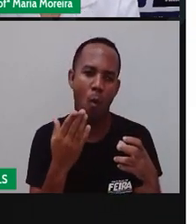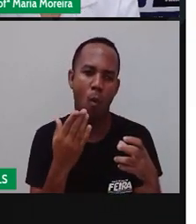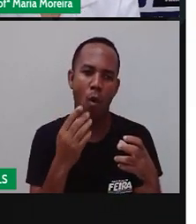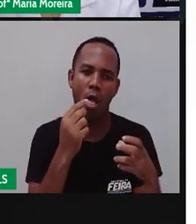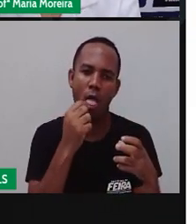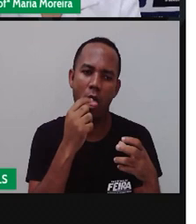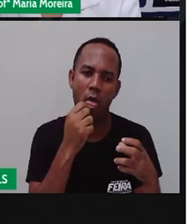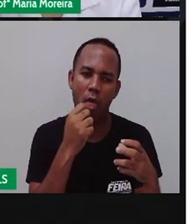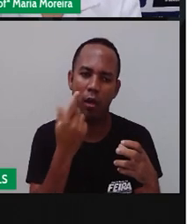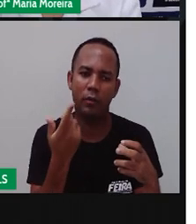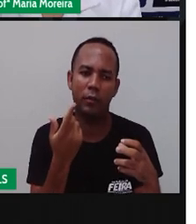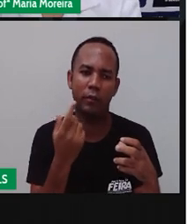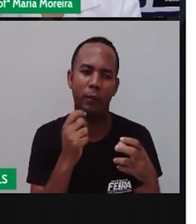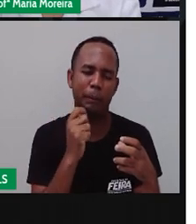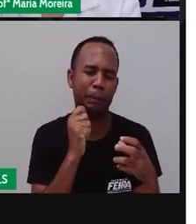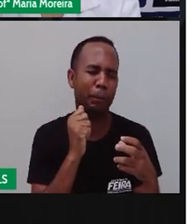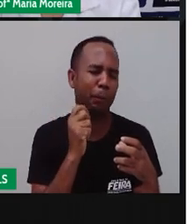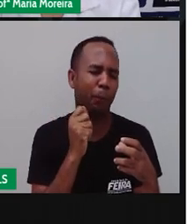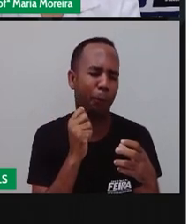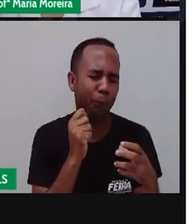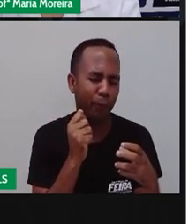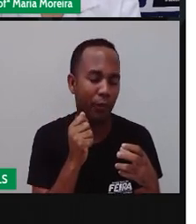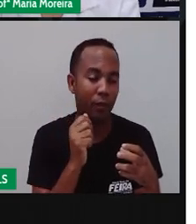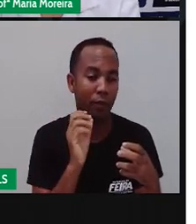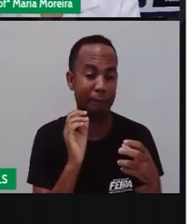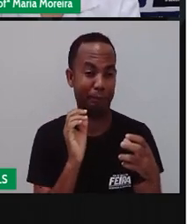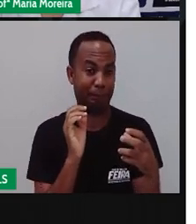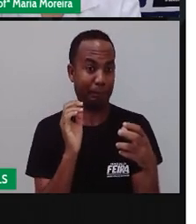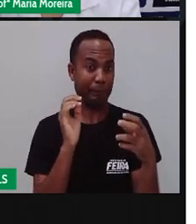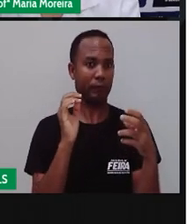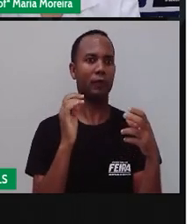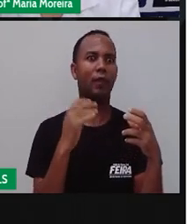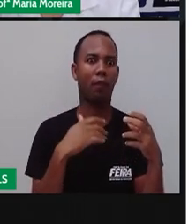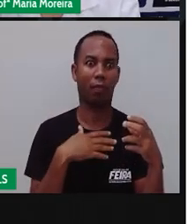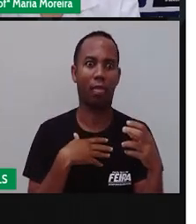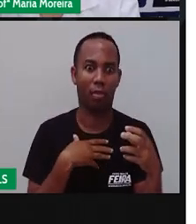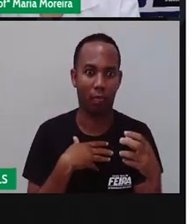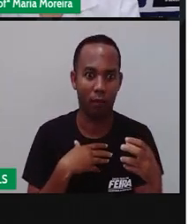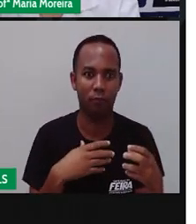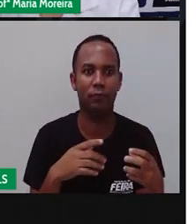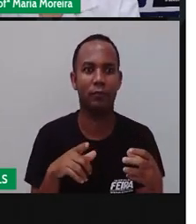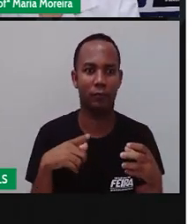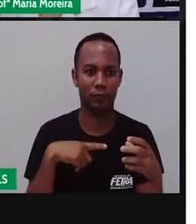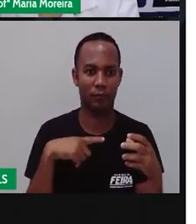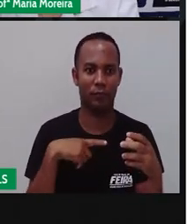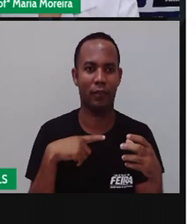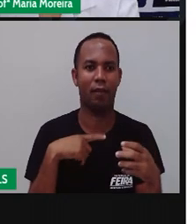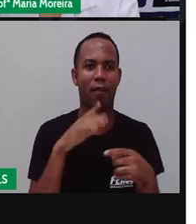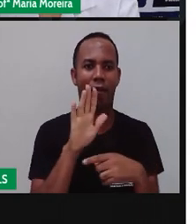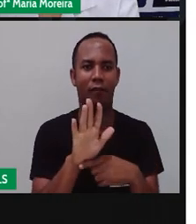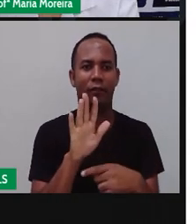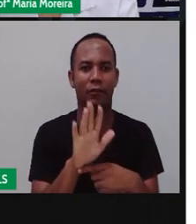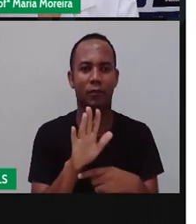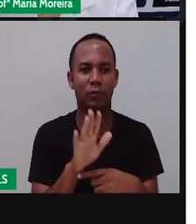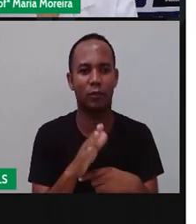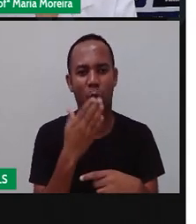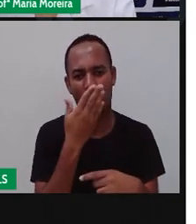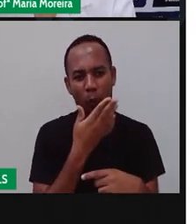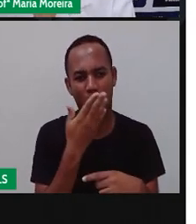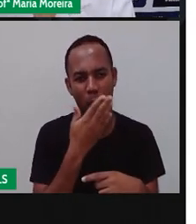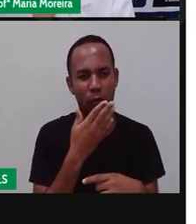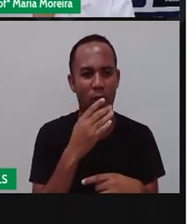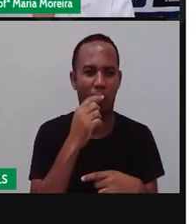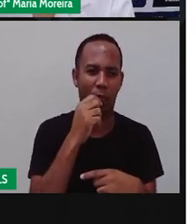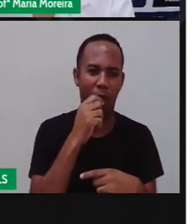salgados, azedos e amargos. Então, é o paladar que nos diz o quê? Doce,